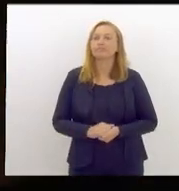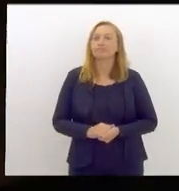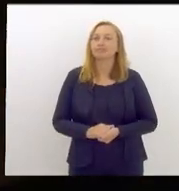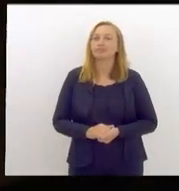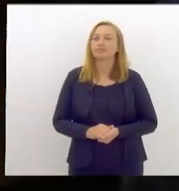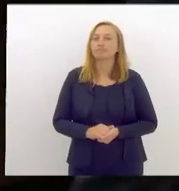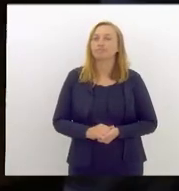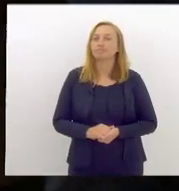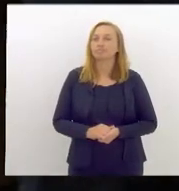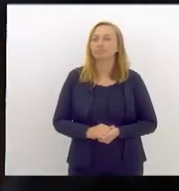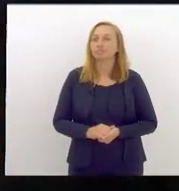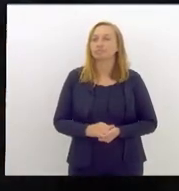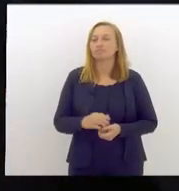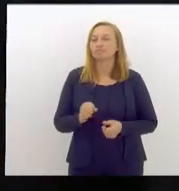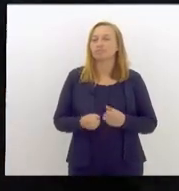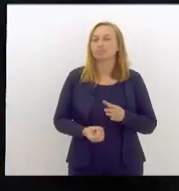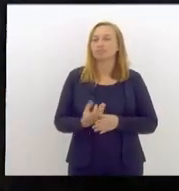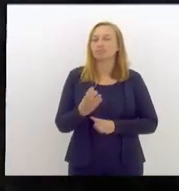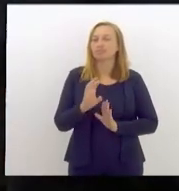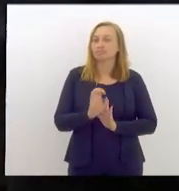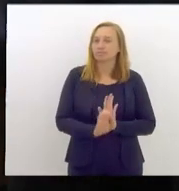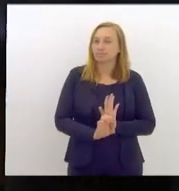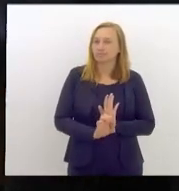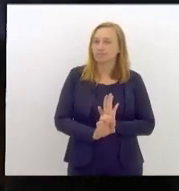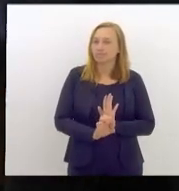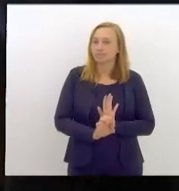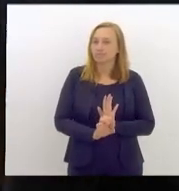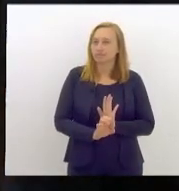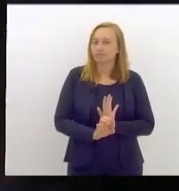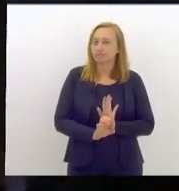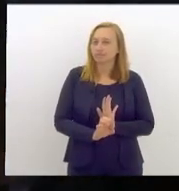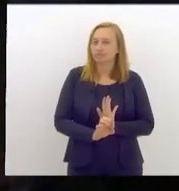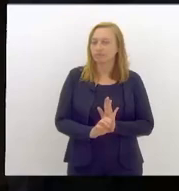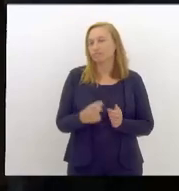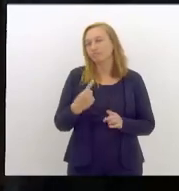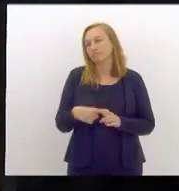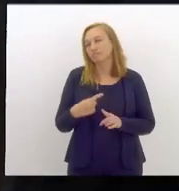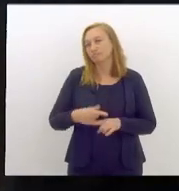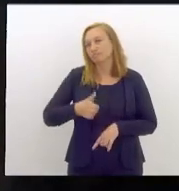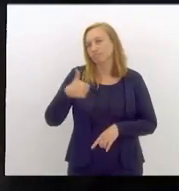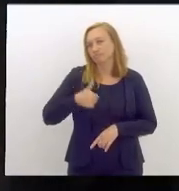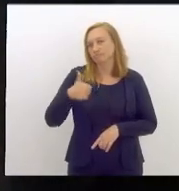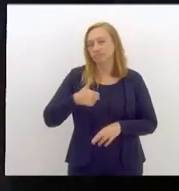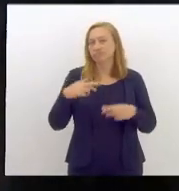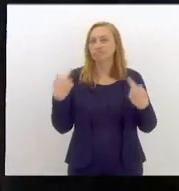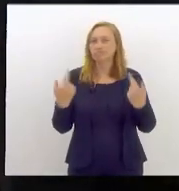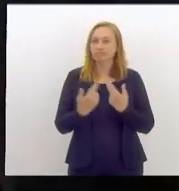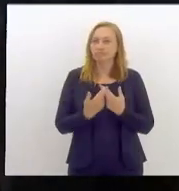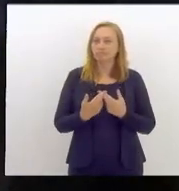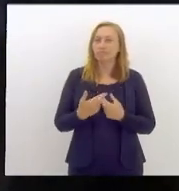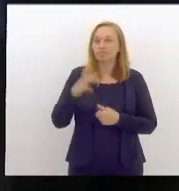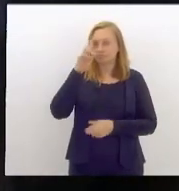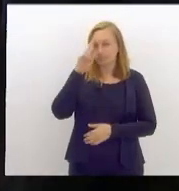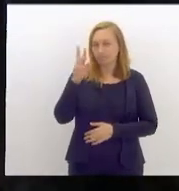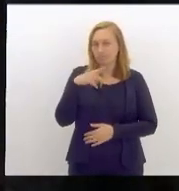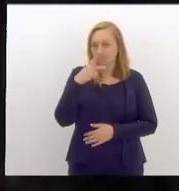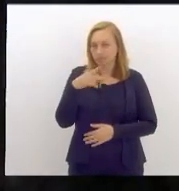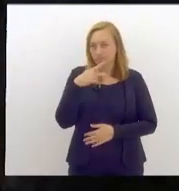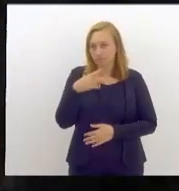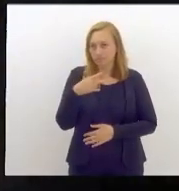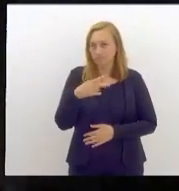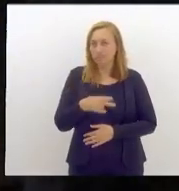eu providenciei as emendas Porque na primeira sessão que o senhor colocou